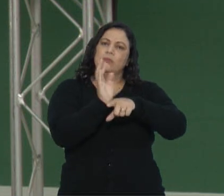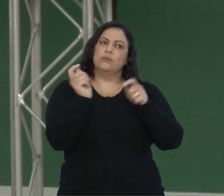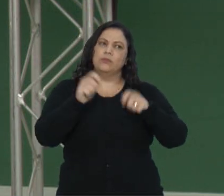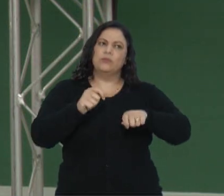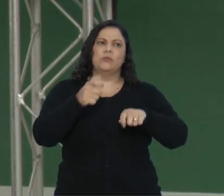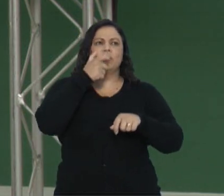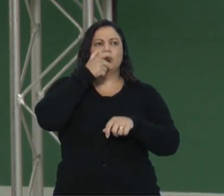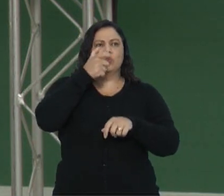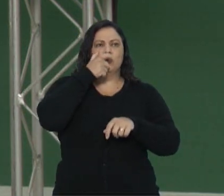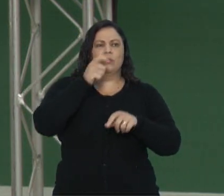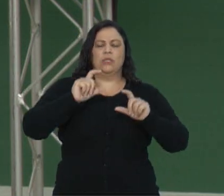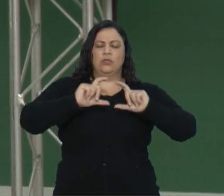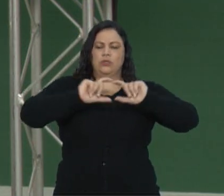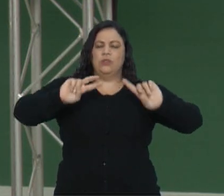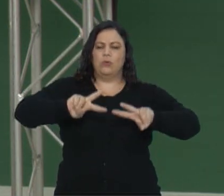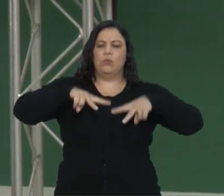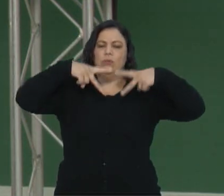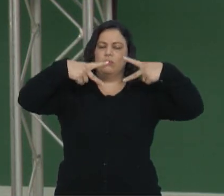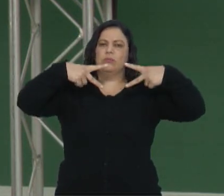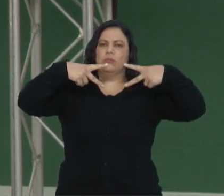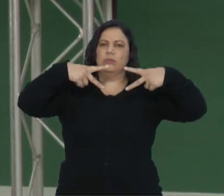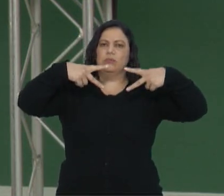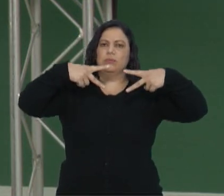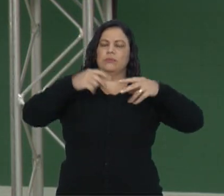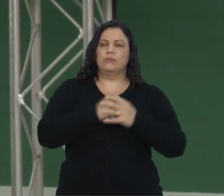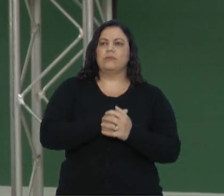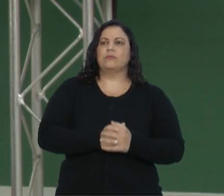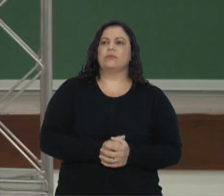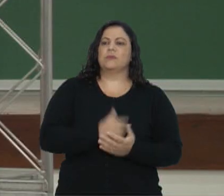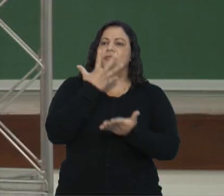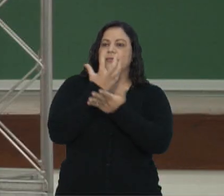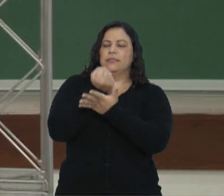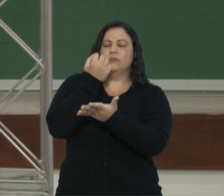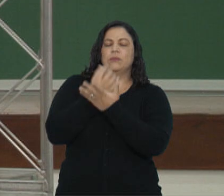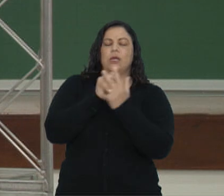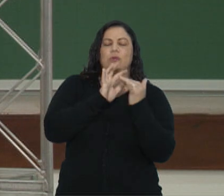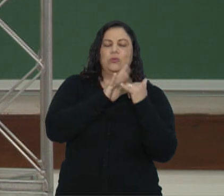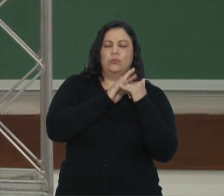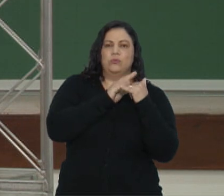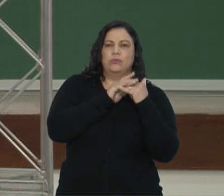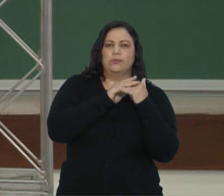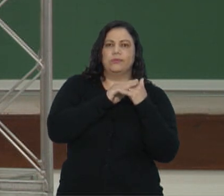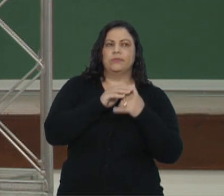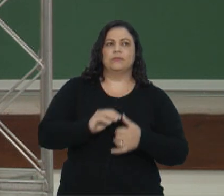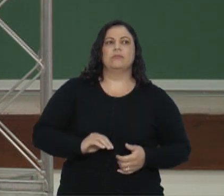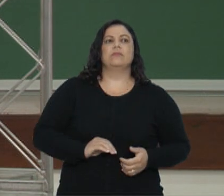Então veja, tem o link do YouTube também para você assistir o filme inteiro aí, se você quiser.